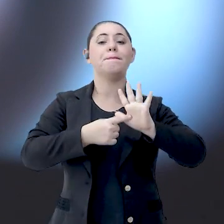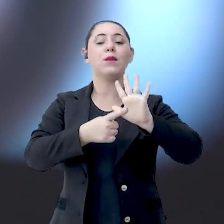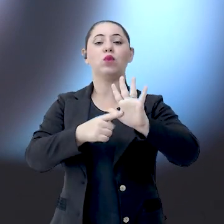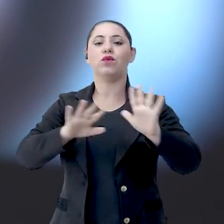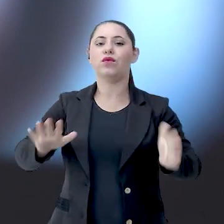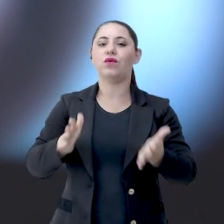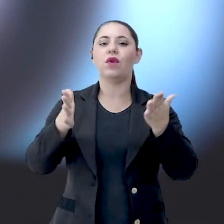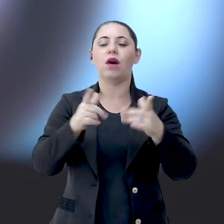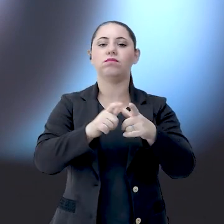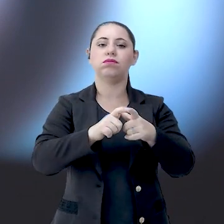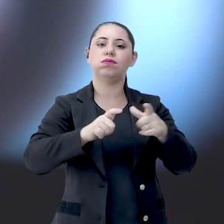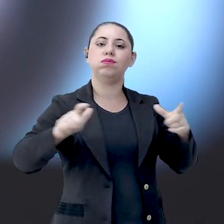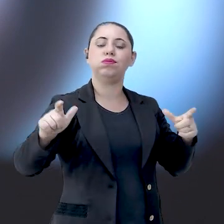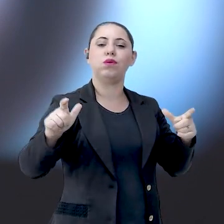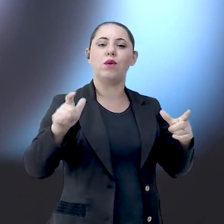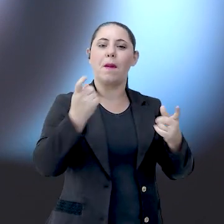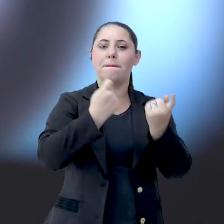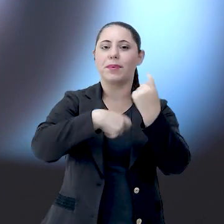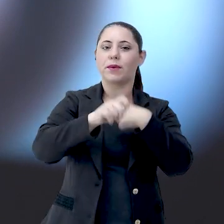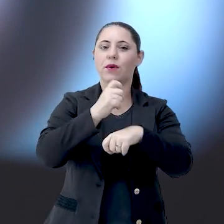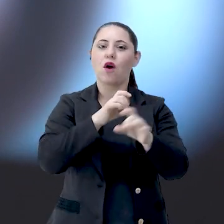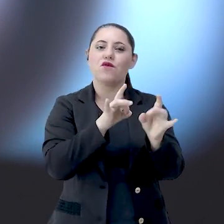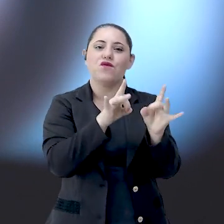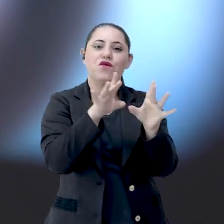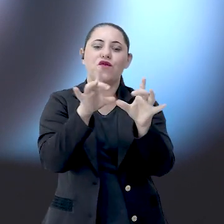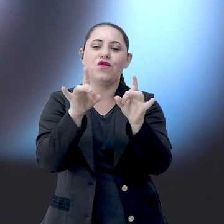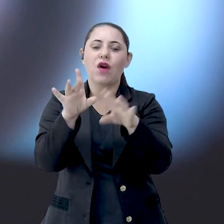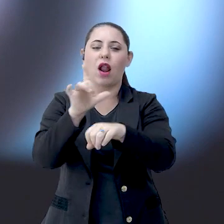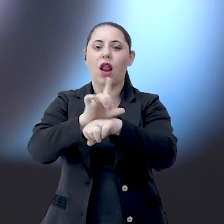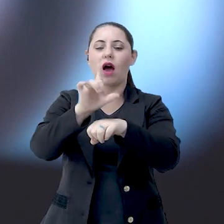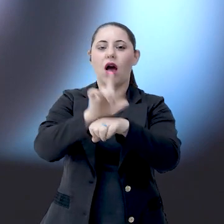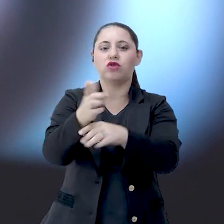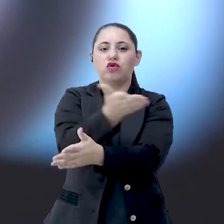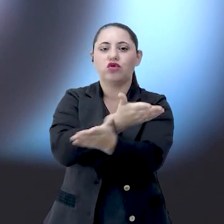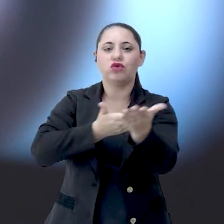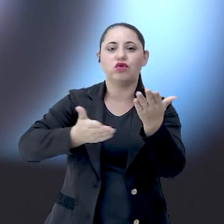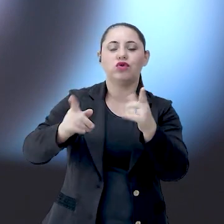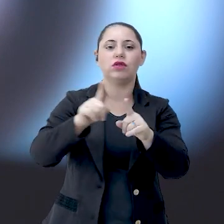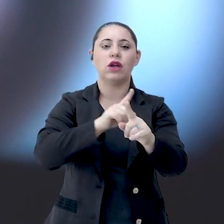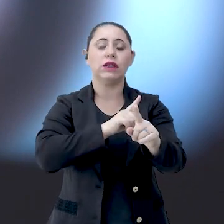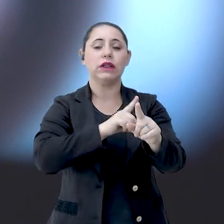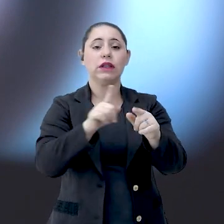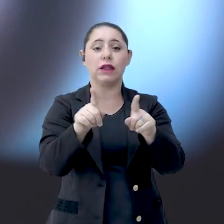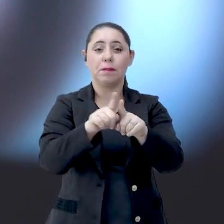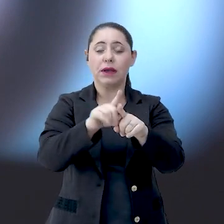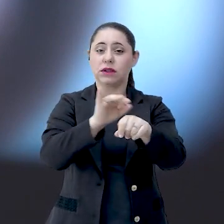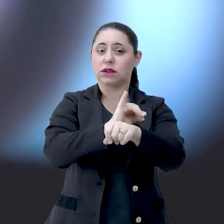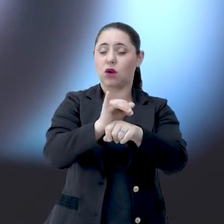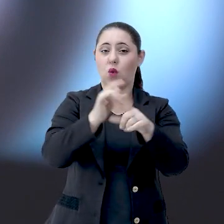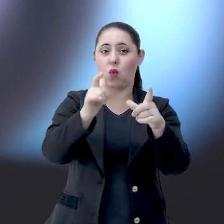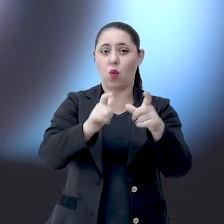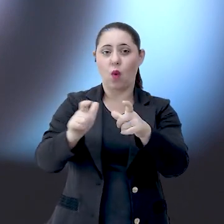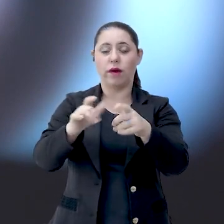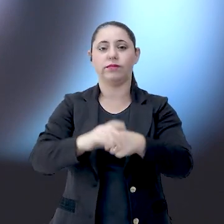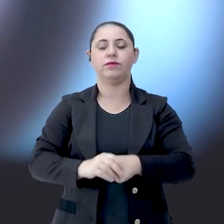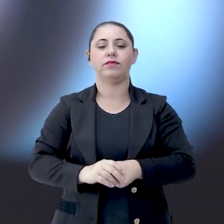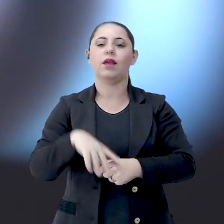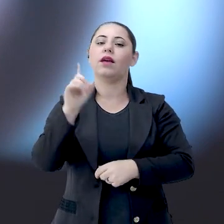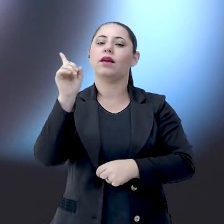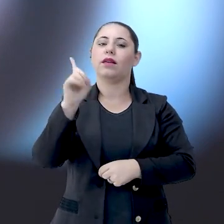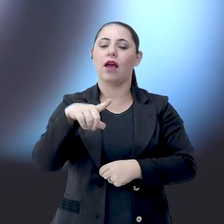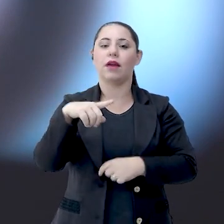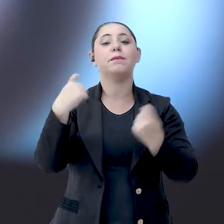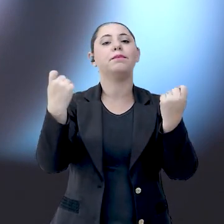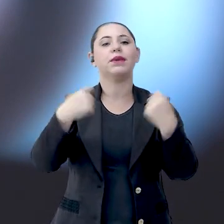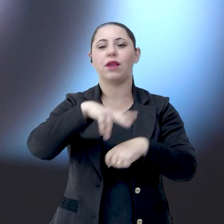indicadores que favoreçam a expansão dos setores produtivos e estratégicos de cada localidade. E